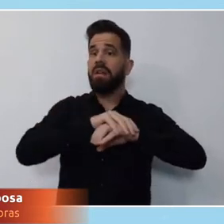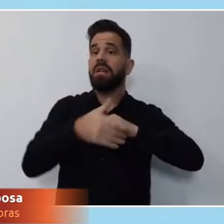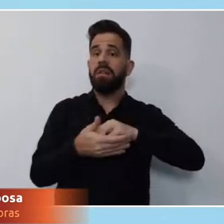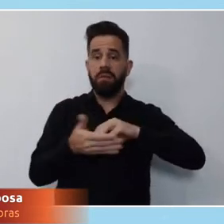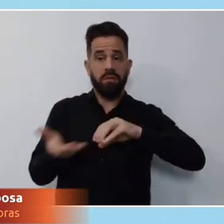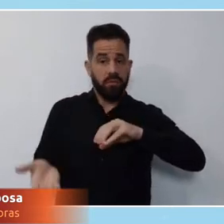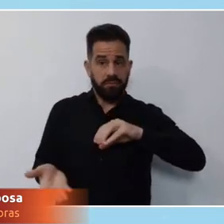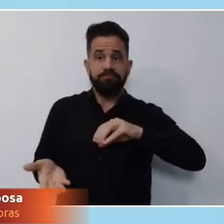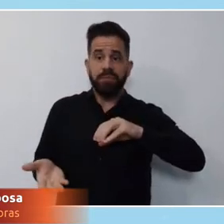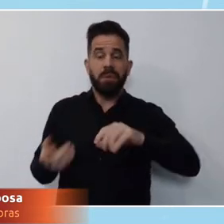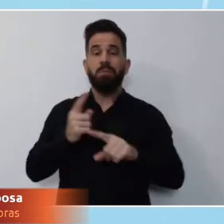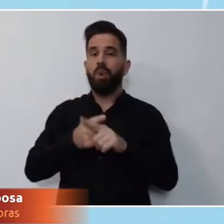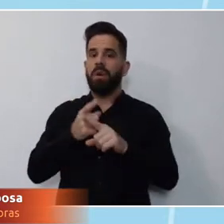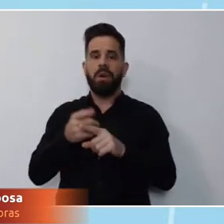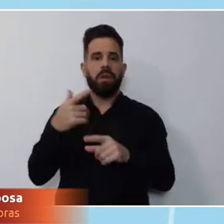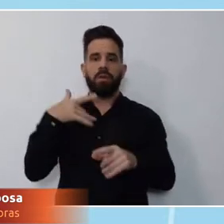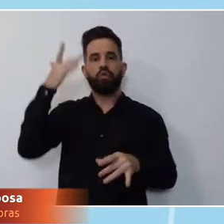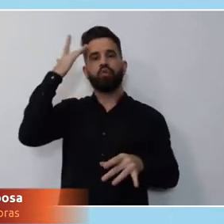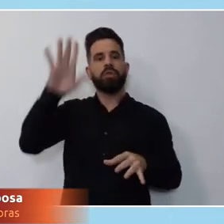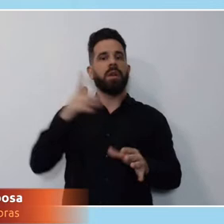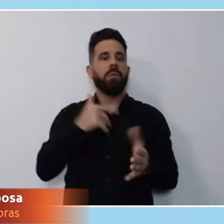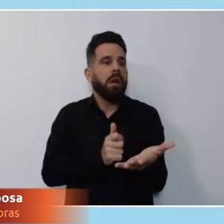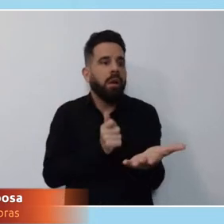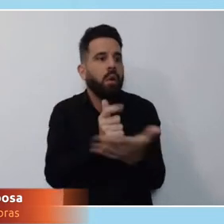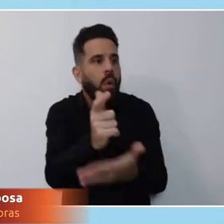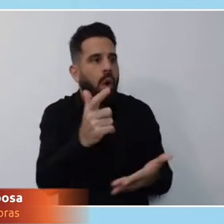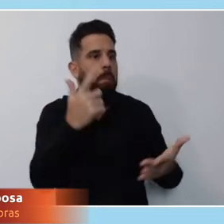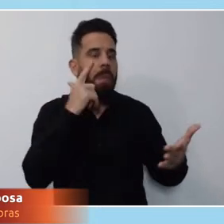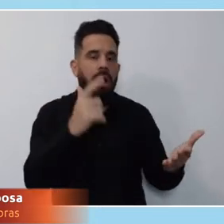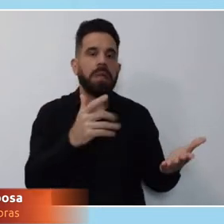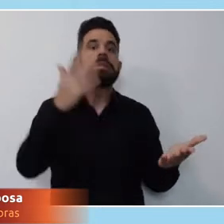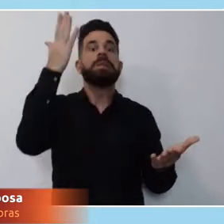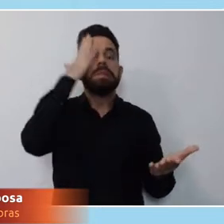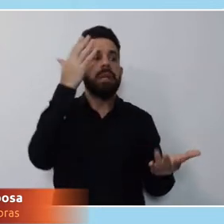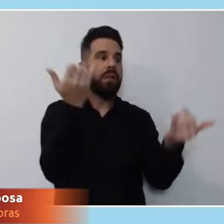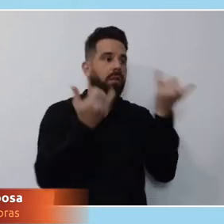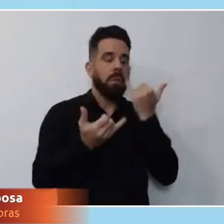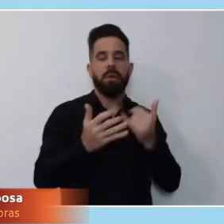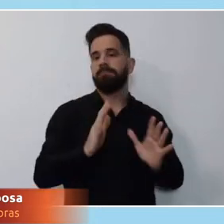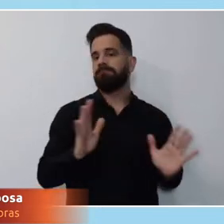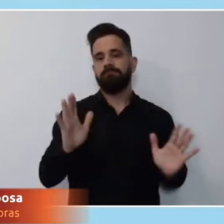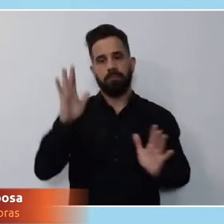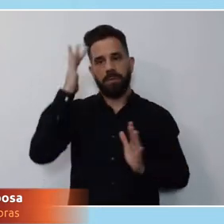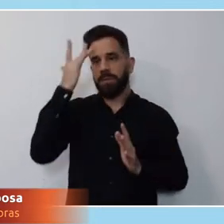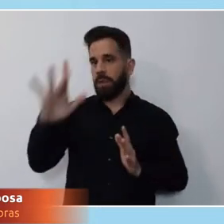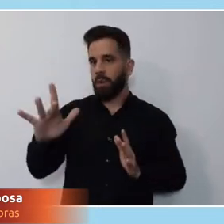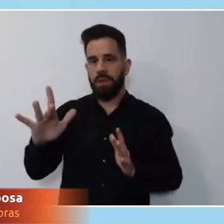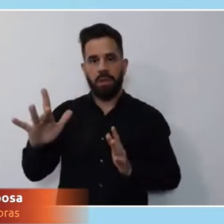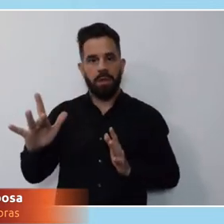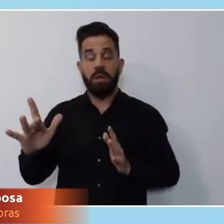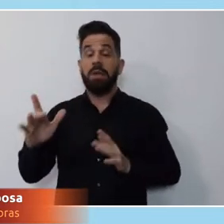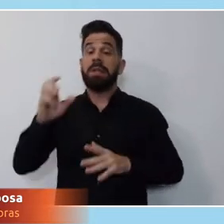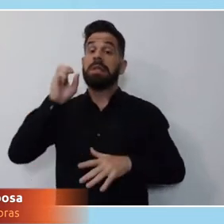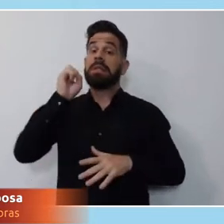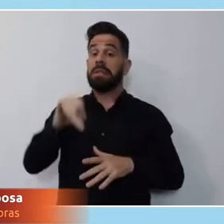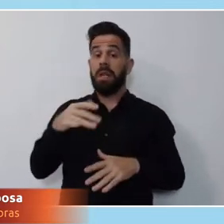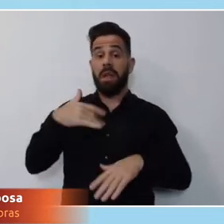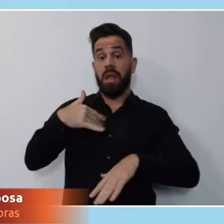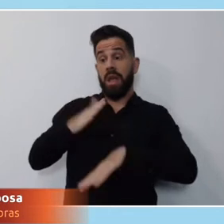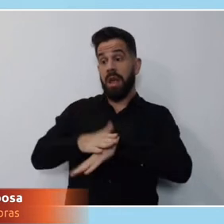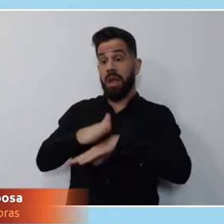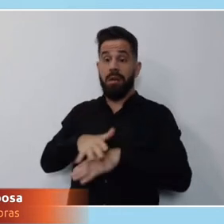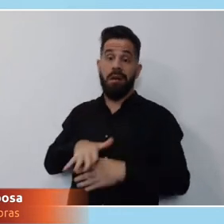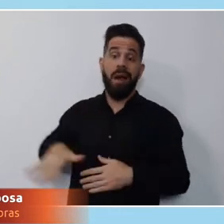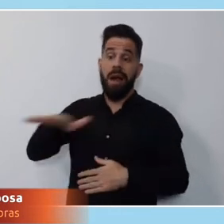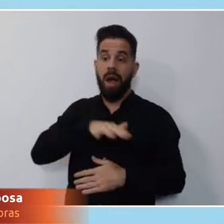que mencione isso. Só a gente fica sabendo quando, por exemplo, nós que somos da área e vamos atrás dessas notícias, ou